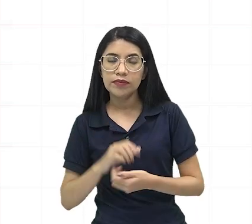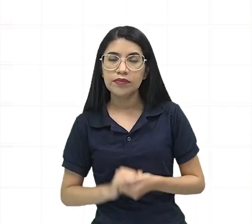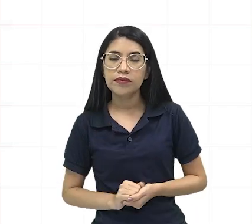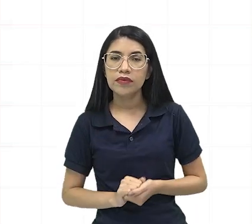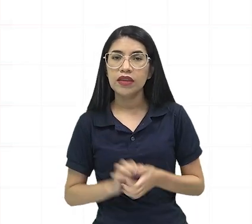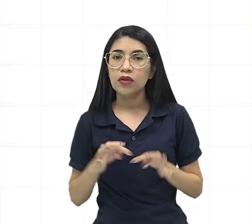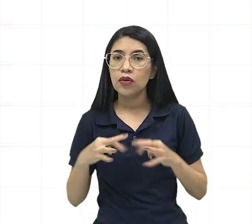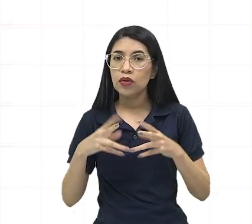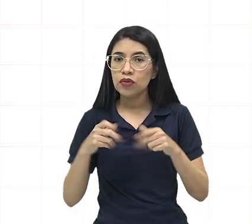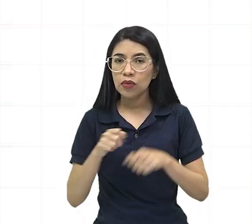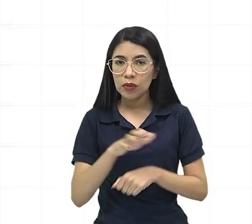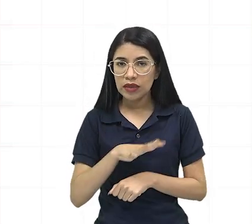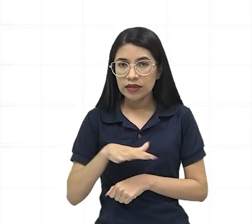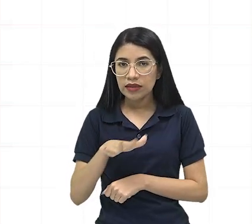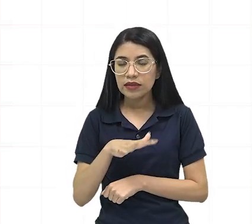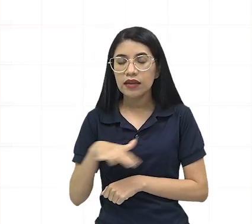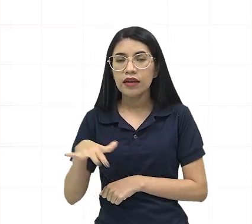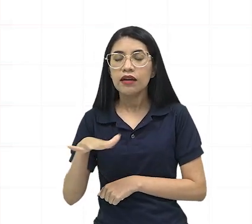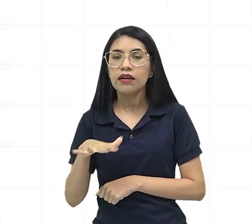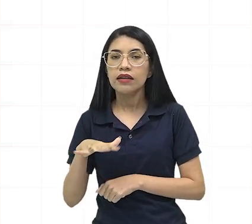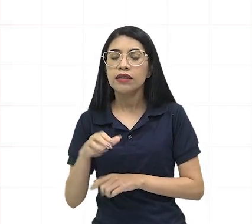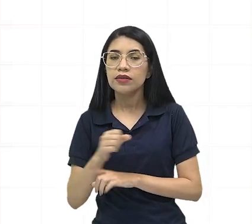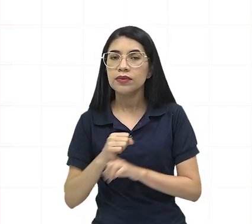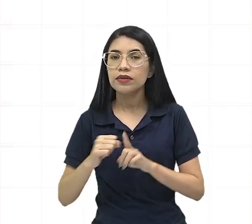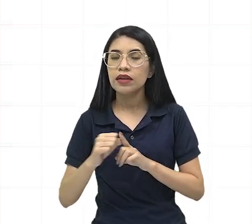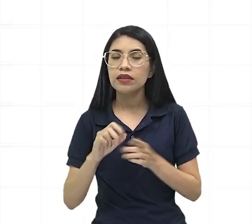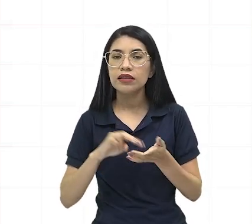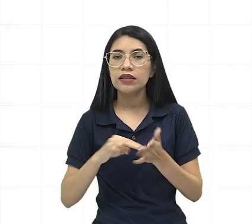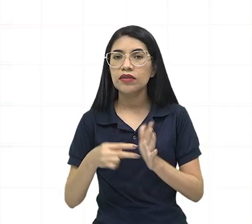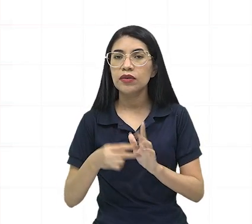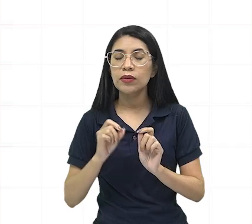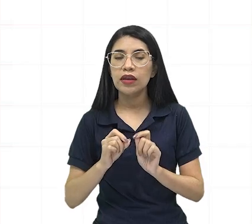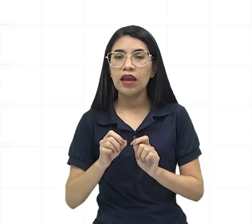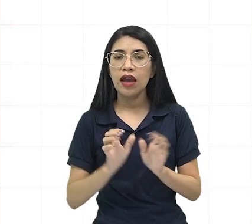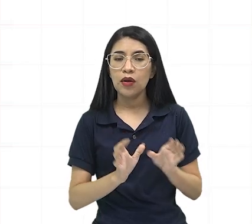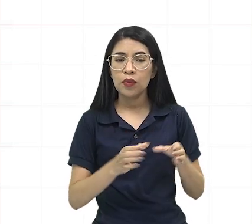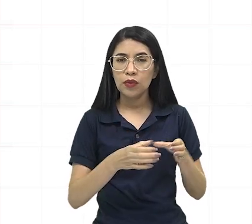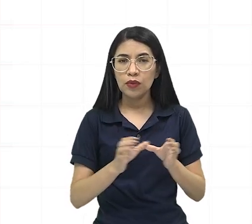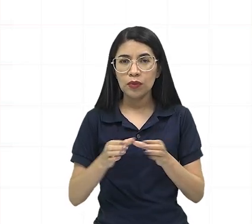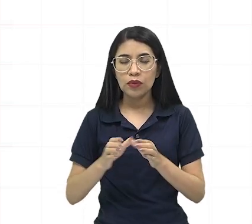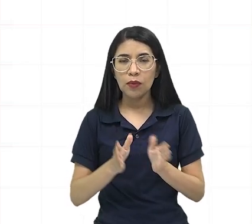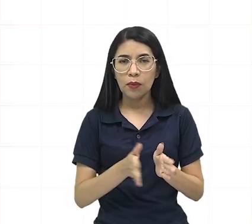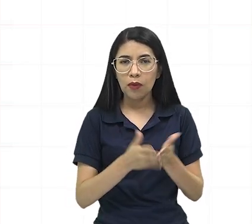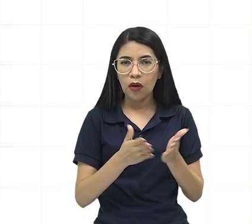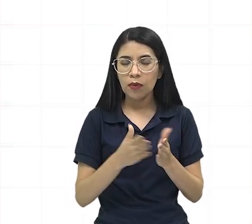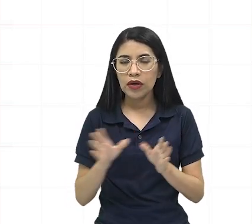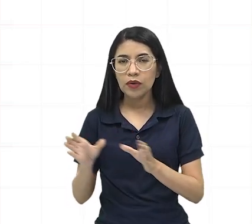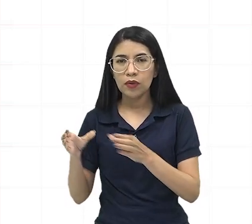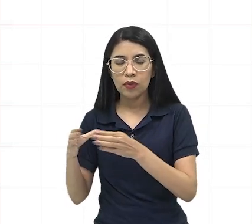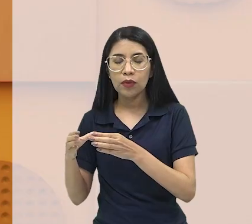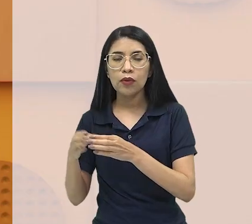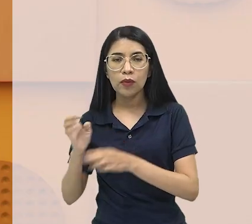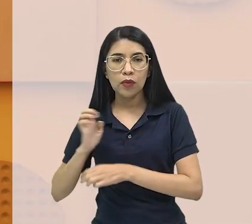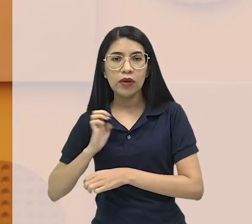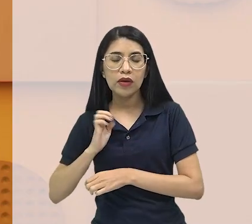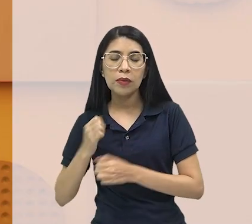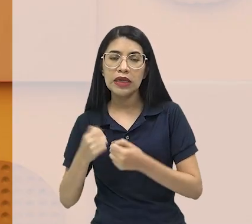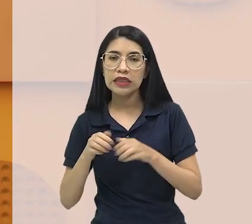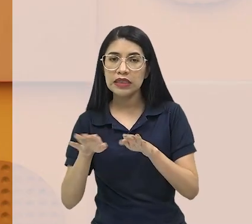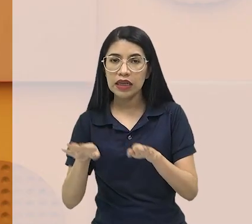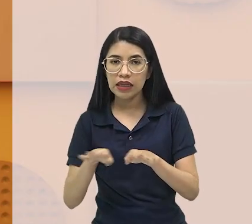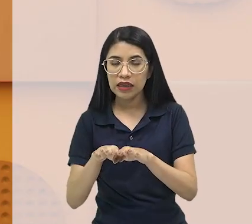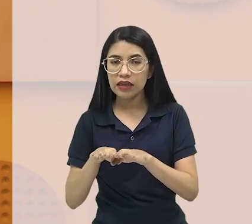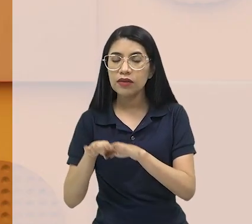falamos de todos os segmentos da sociedade, nós estamos falando do mais pobre até o mais rico, ou seja, todos devem estar em pé de igualdade